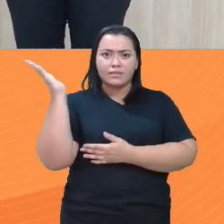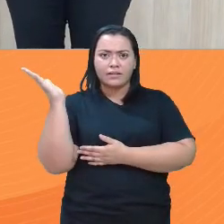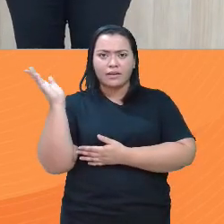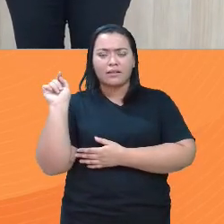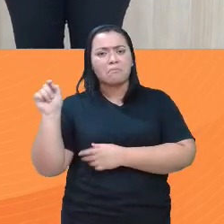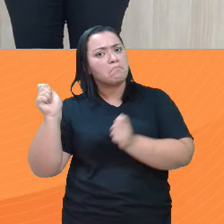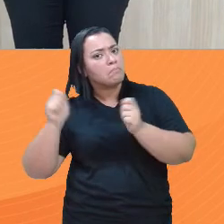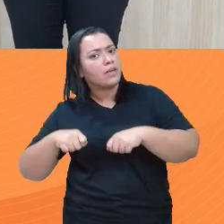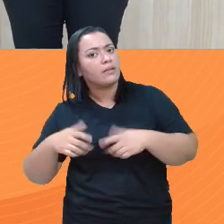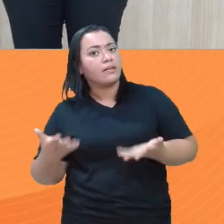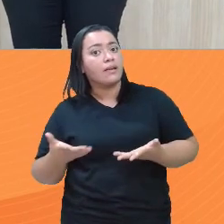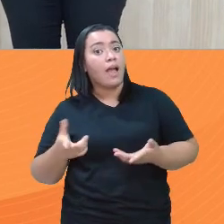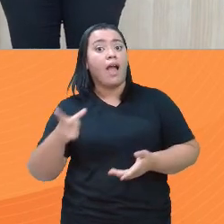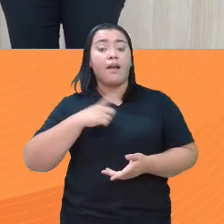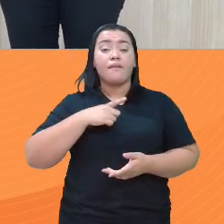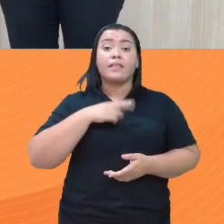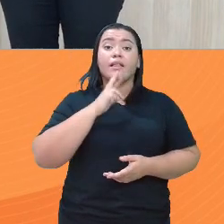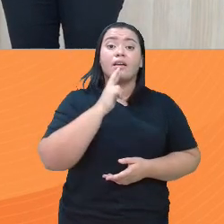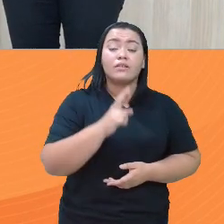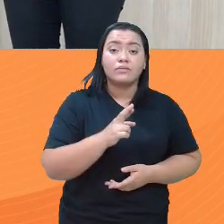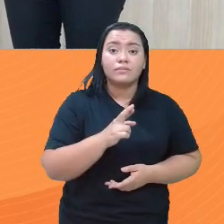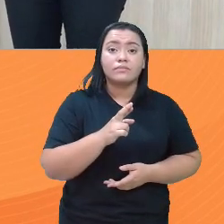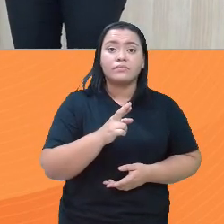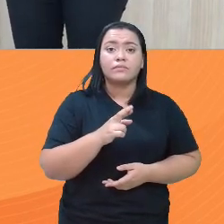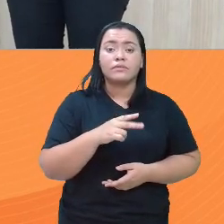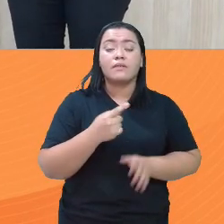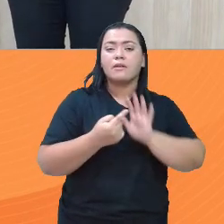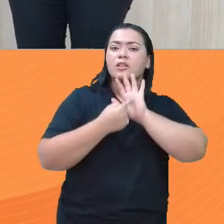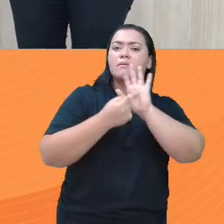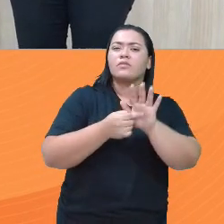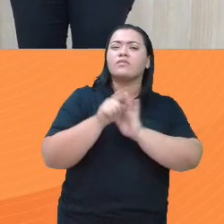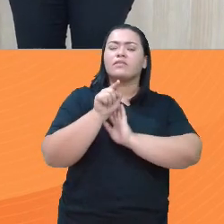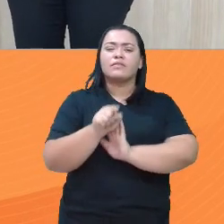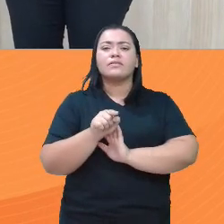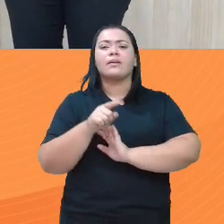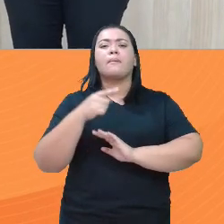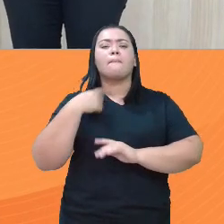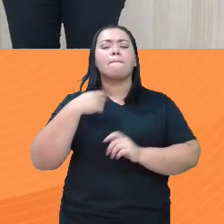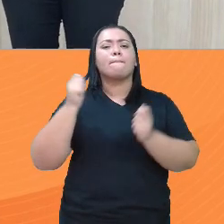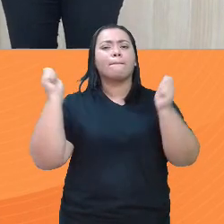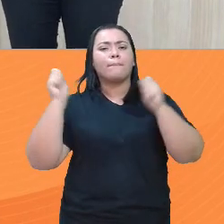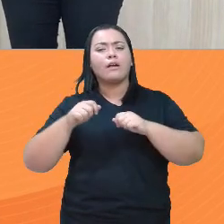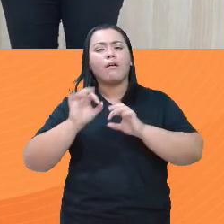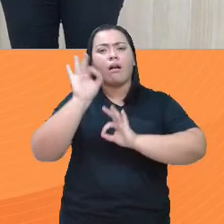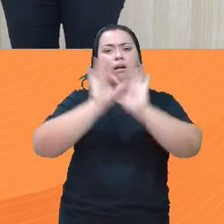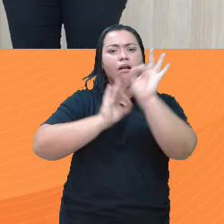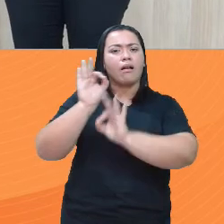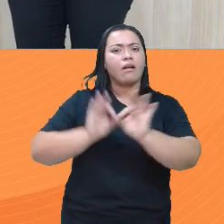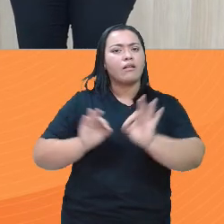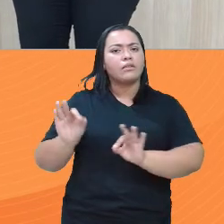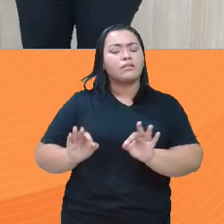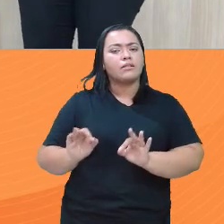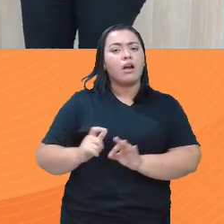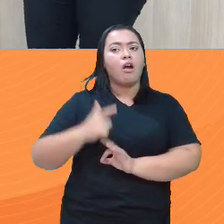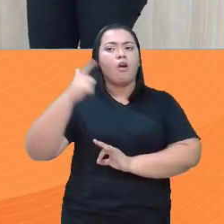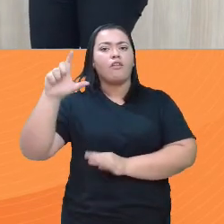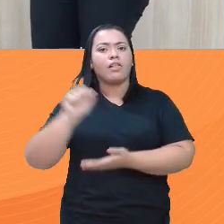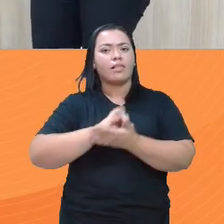vai dar uma resposta, ele vai te dar sinais para que você possa reorganizar a próxima